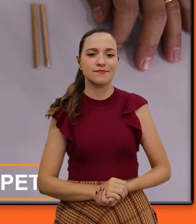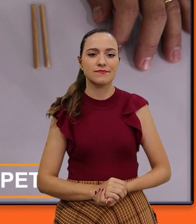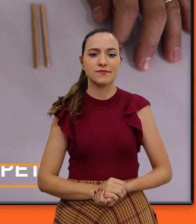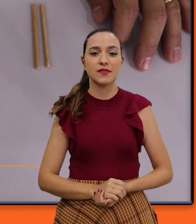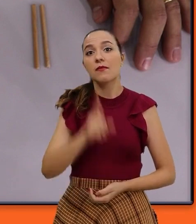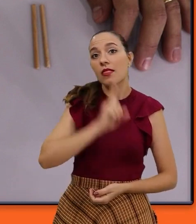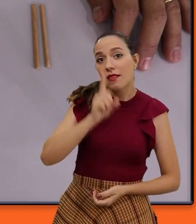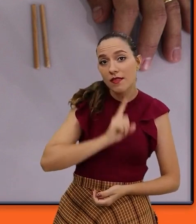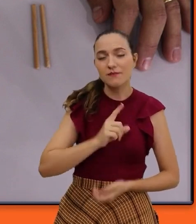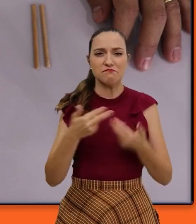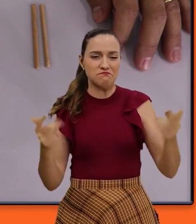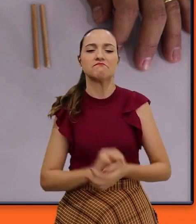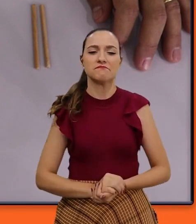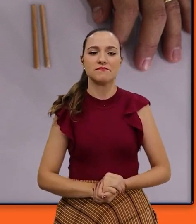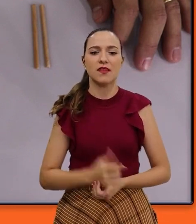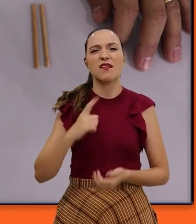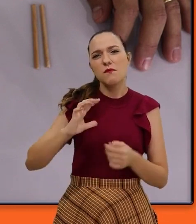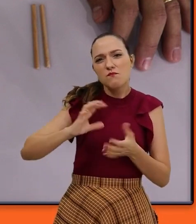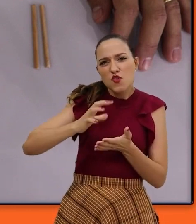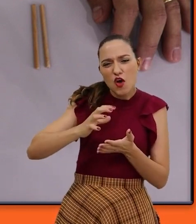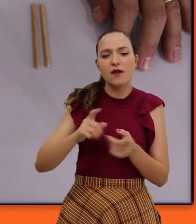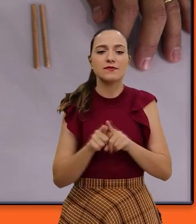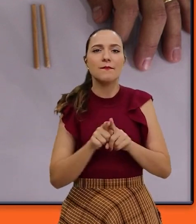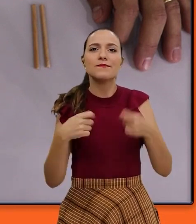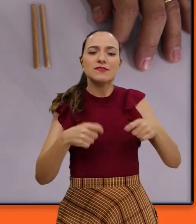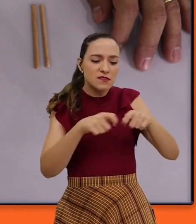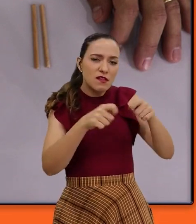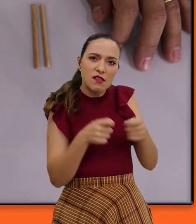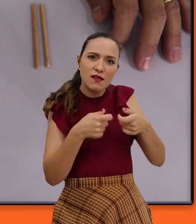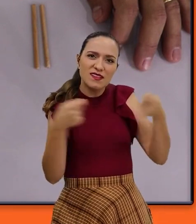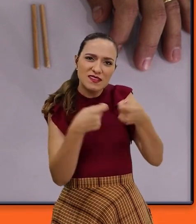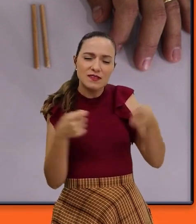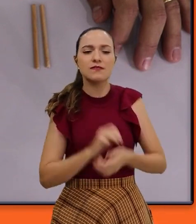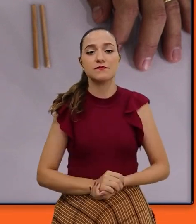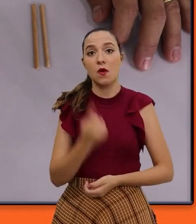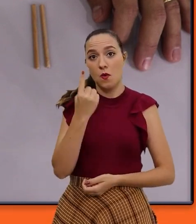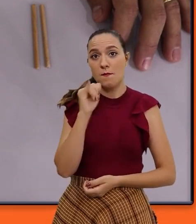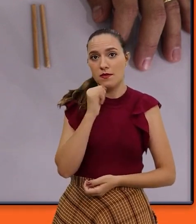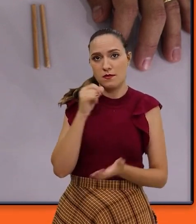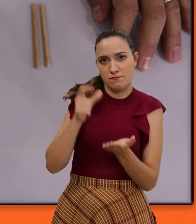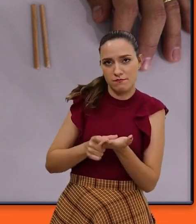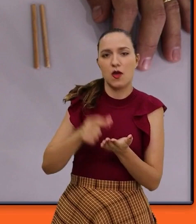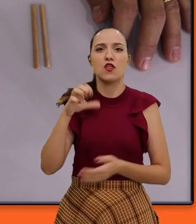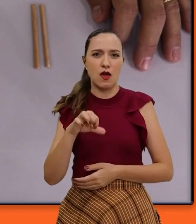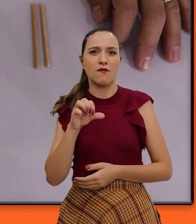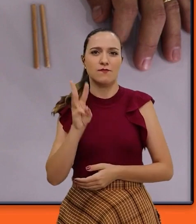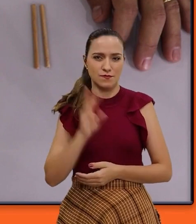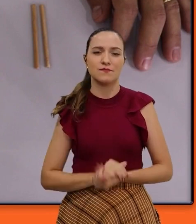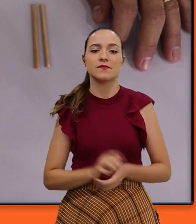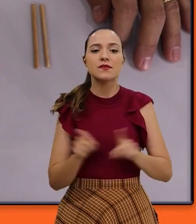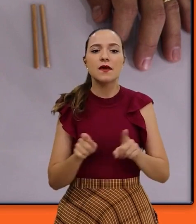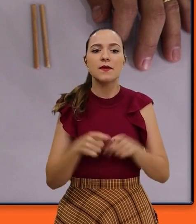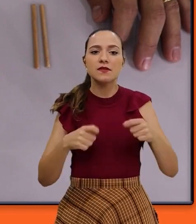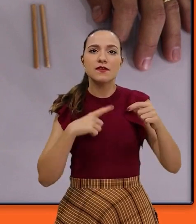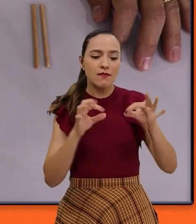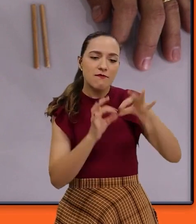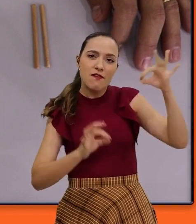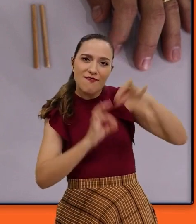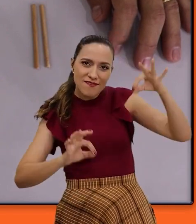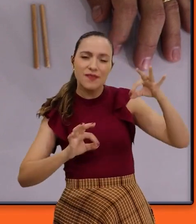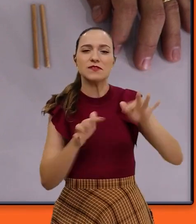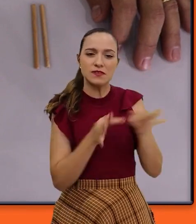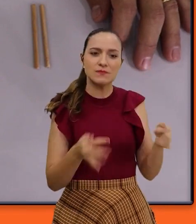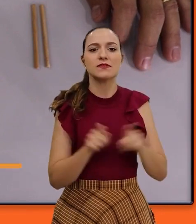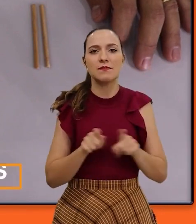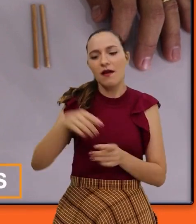PET, palitos de picolé, um motorzinho, uma liga para o motorzinho, uma bateria de 9 volts, um clips